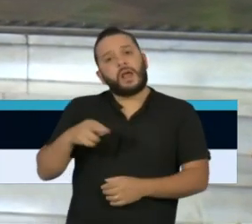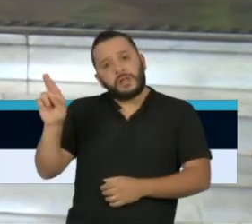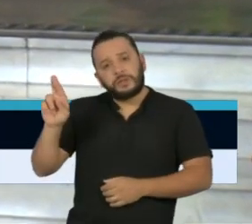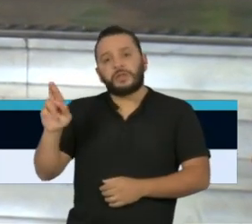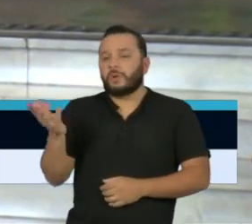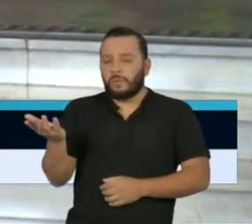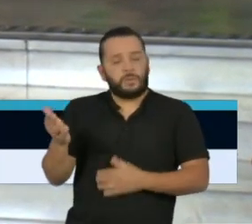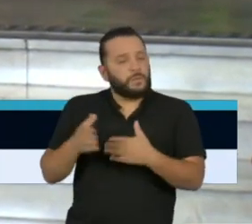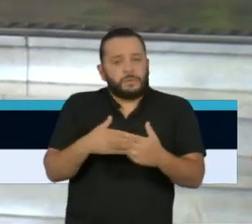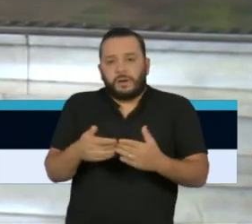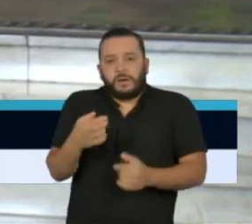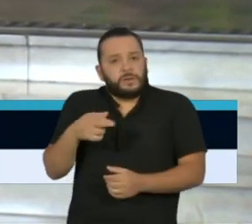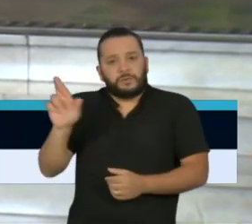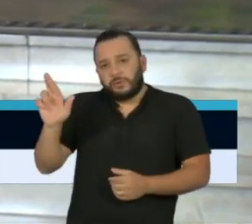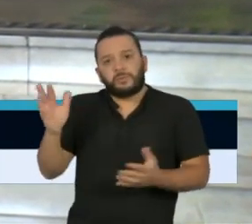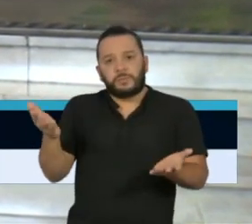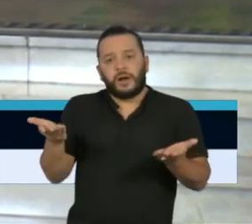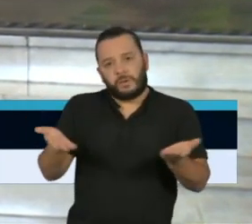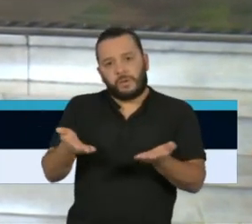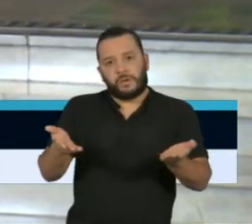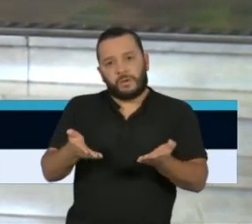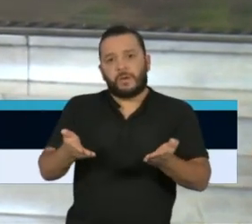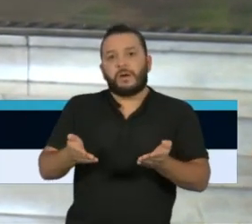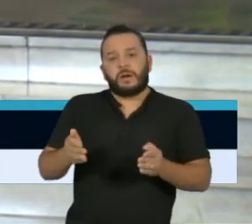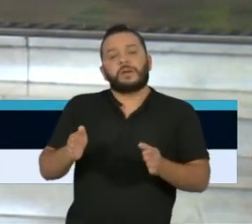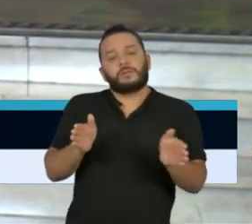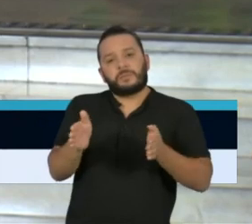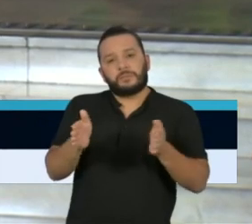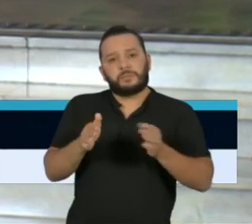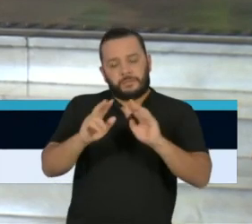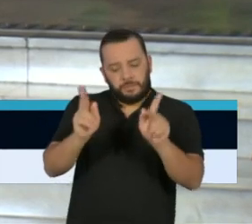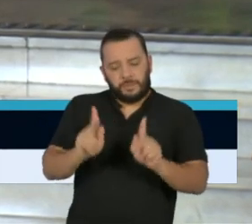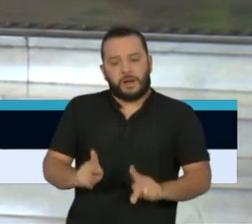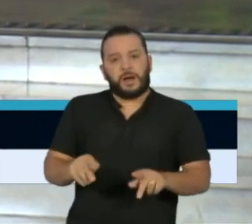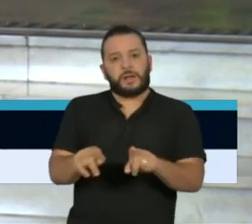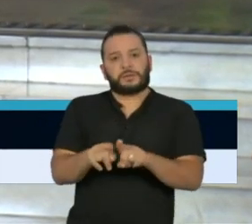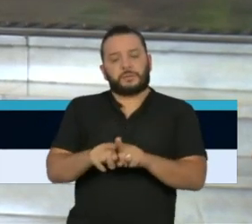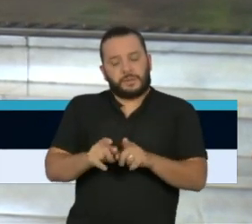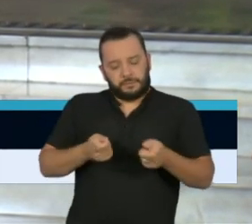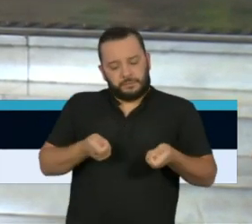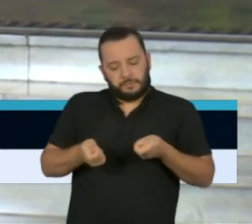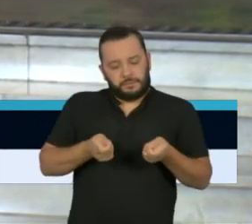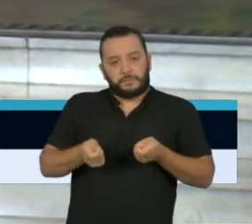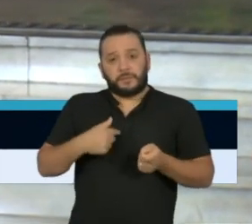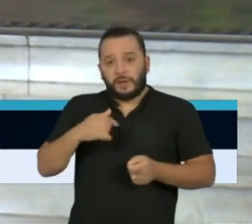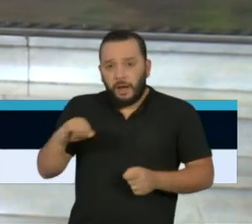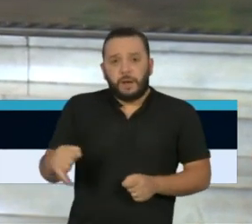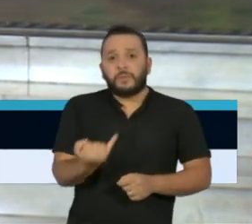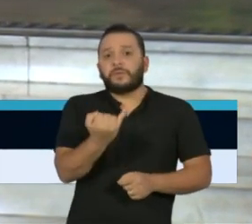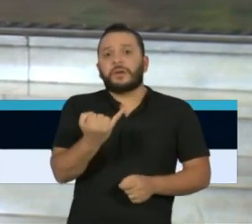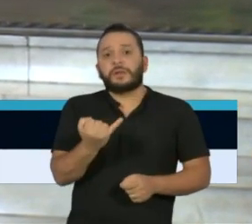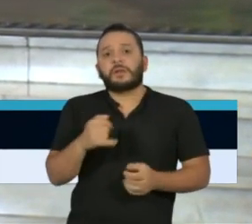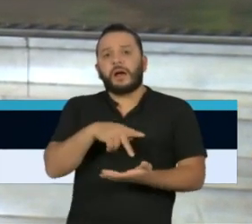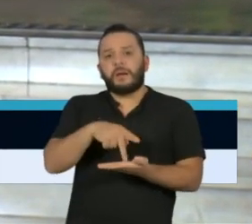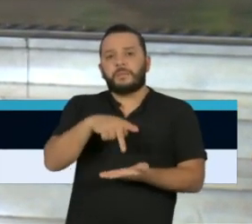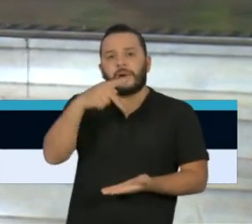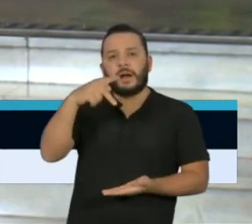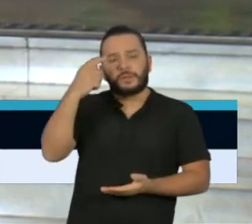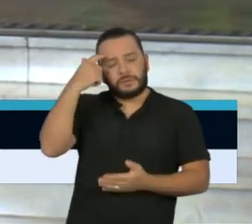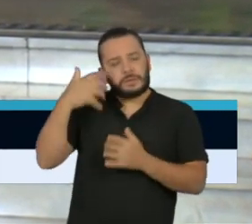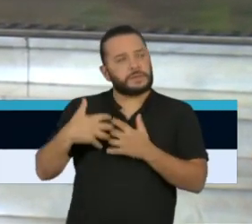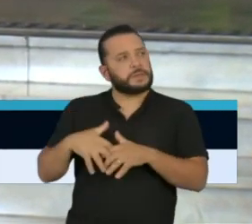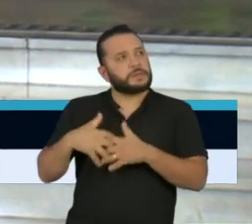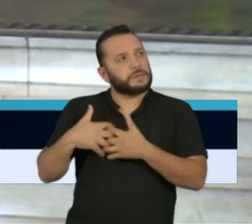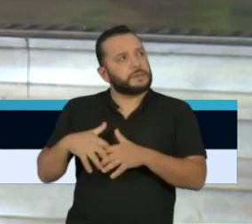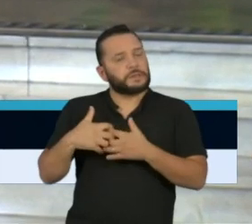fé. Agora é um momento de paz, de equilíbrio, de aproveitar a Páscoa para fazer uma reflexão sobre